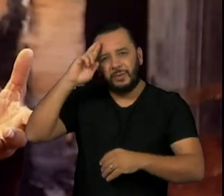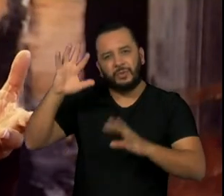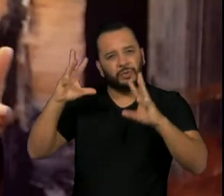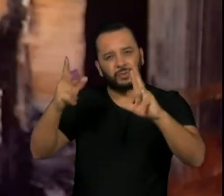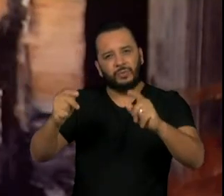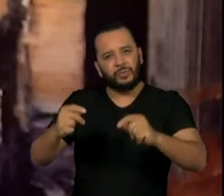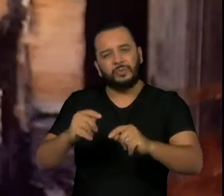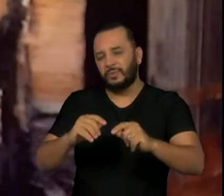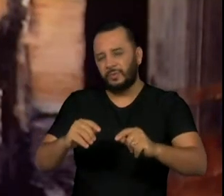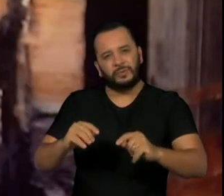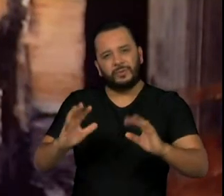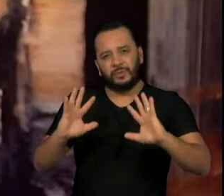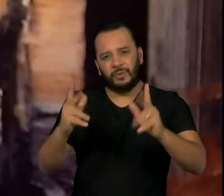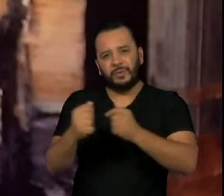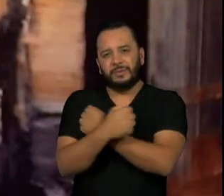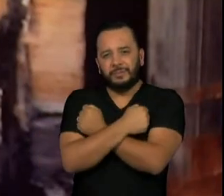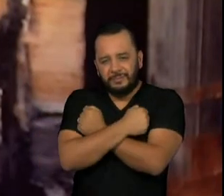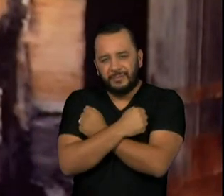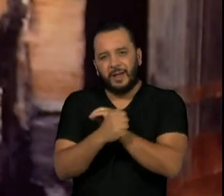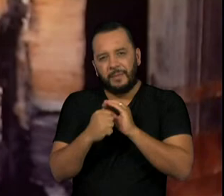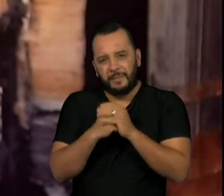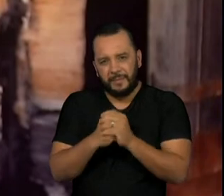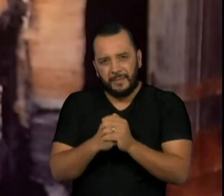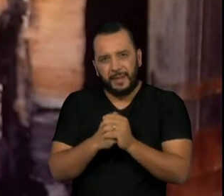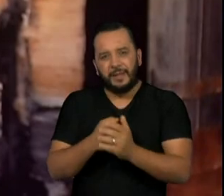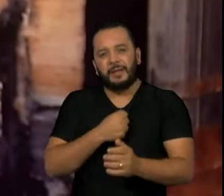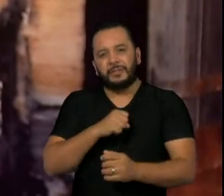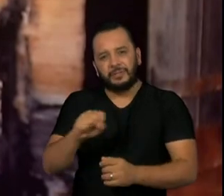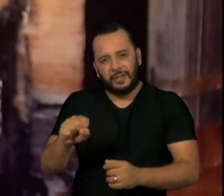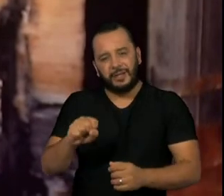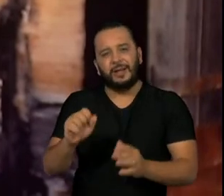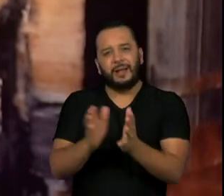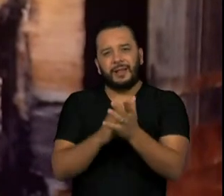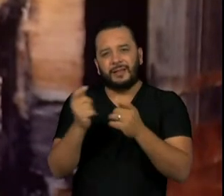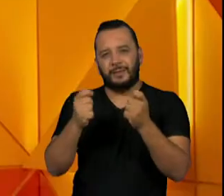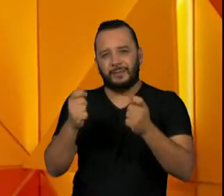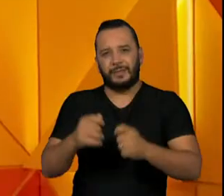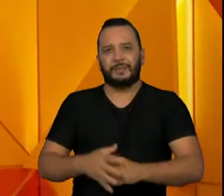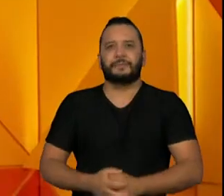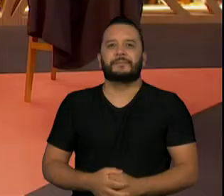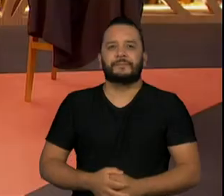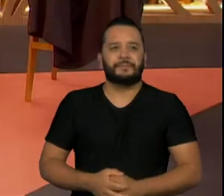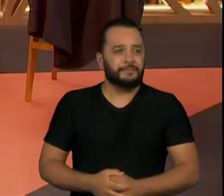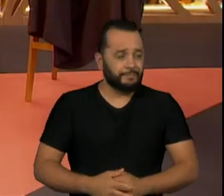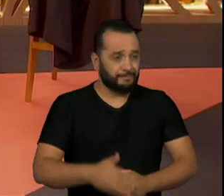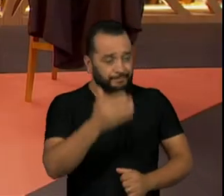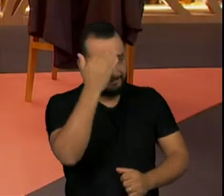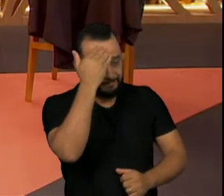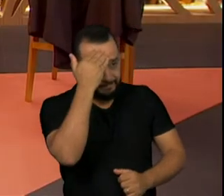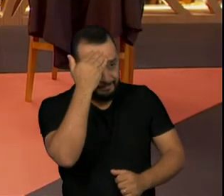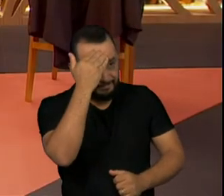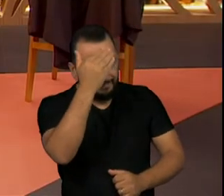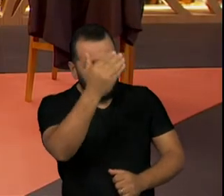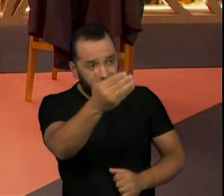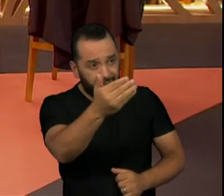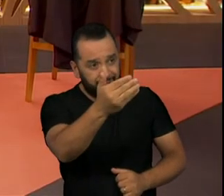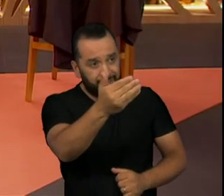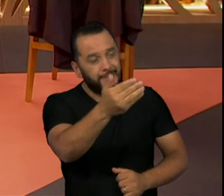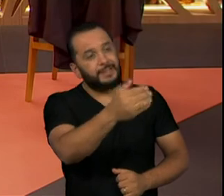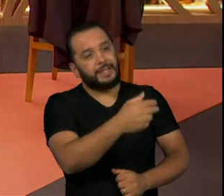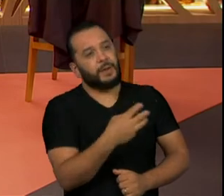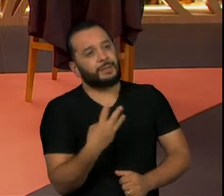e de todos. Amém, axé, aleluia. Eu quero muito agradecer a vocês três por